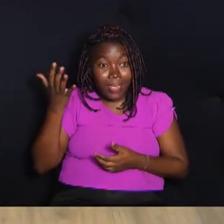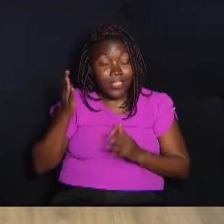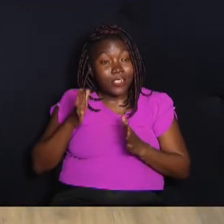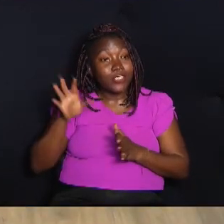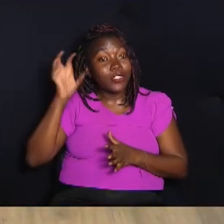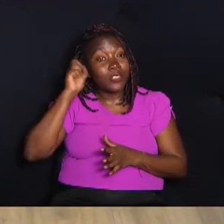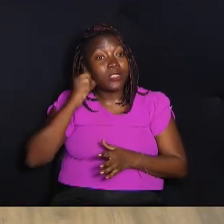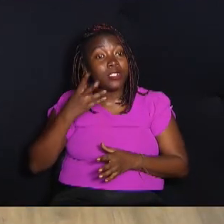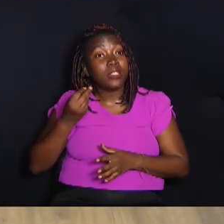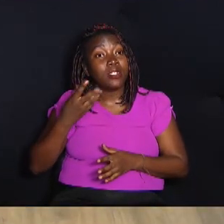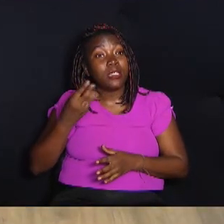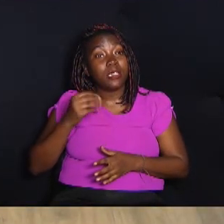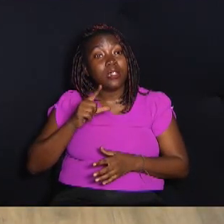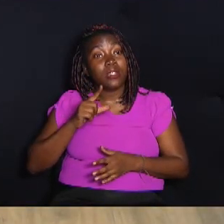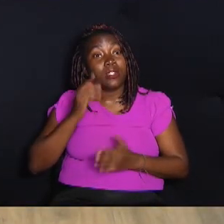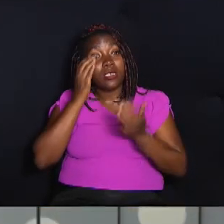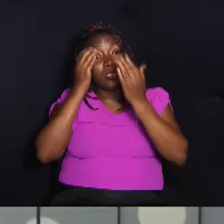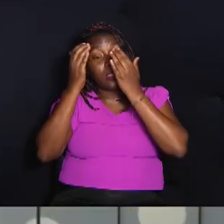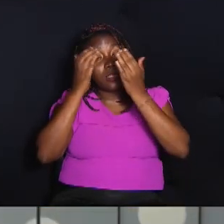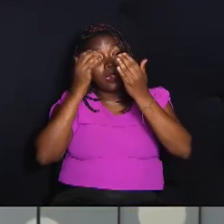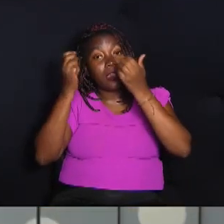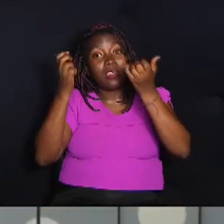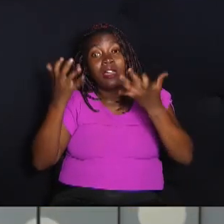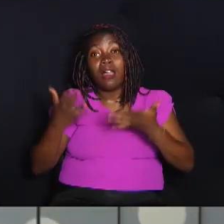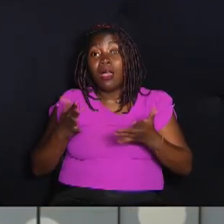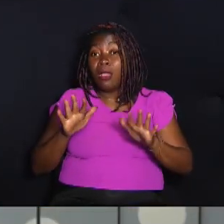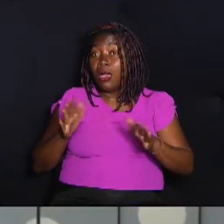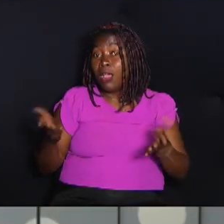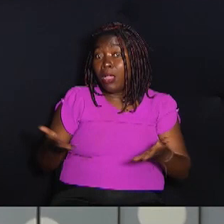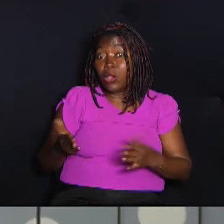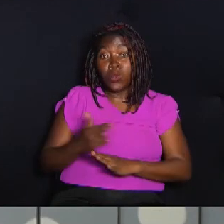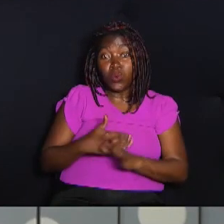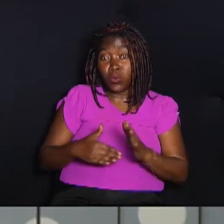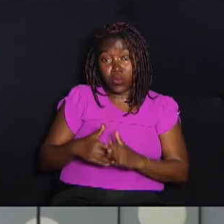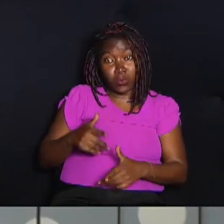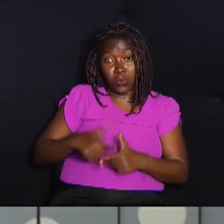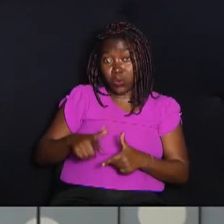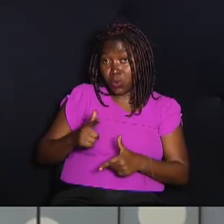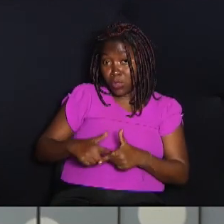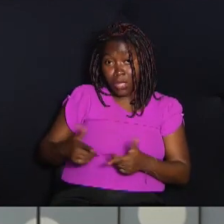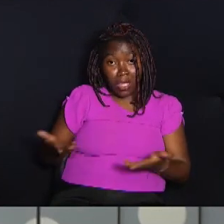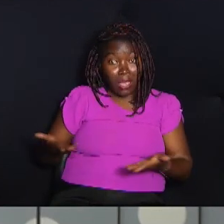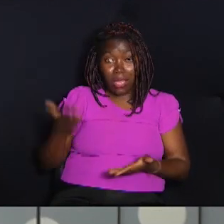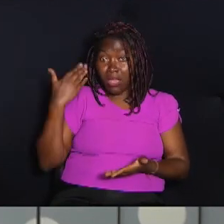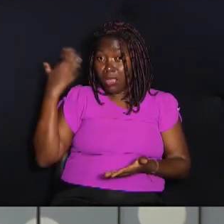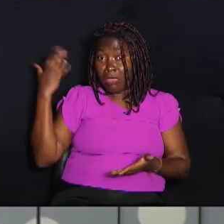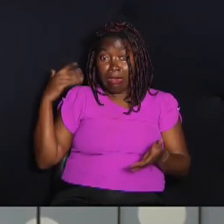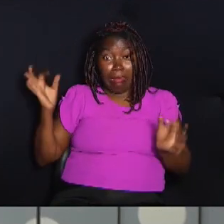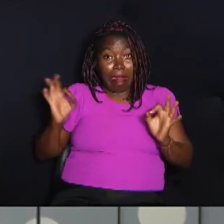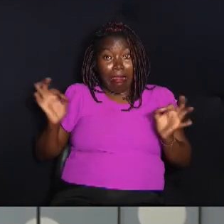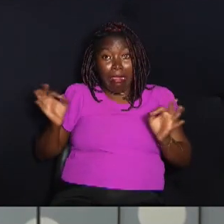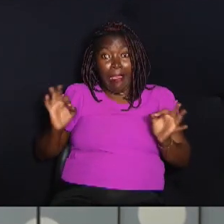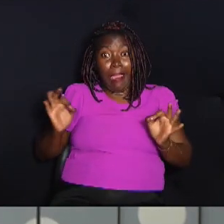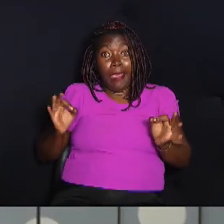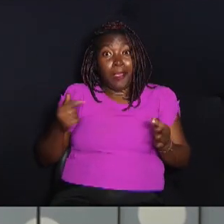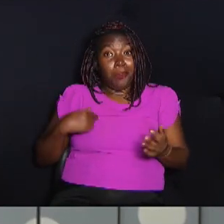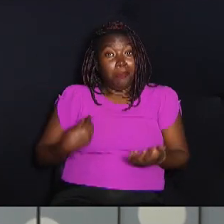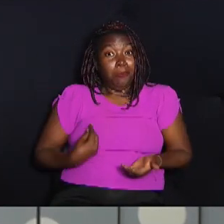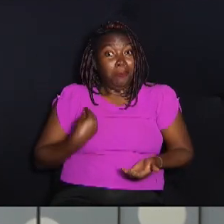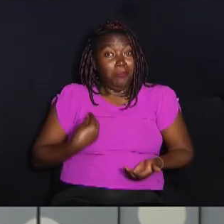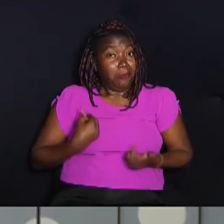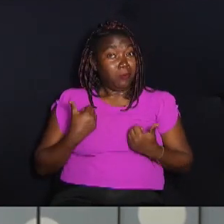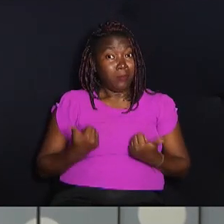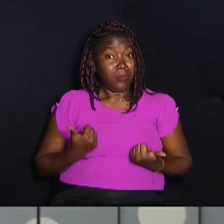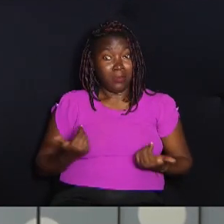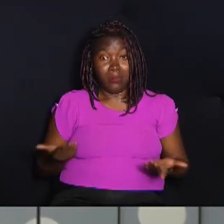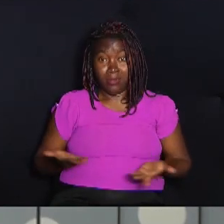muito, Lucimária, falando assim, mas agora tudo é problema, na minha época não tinha nada disso, e eu tô vivo e eu tô bem, hoje